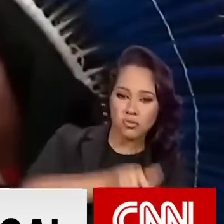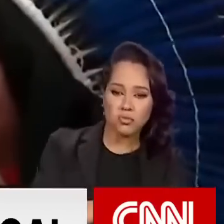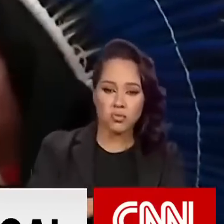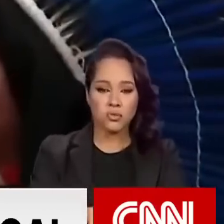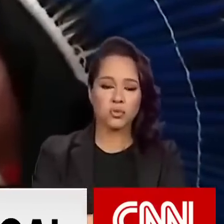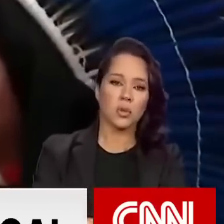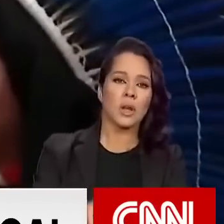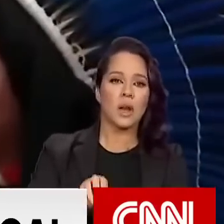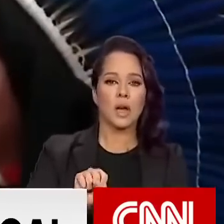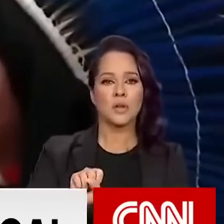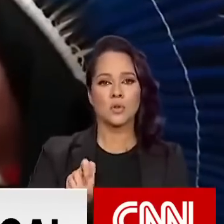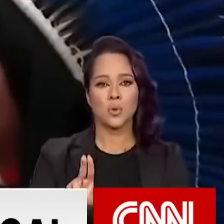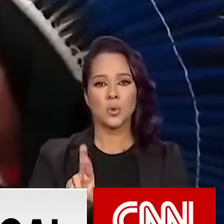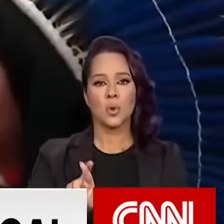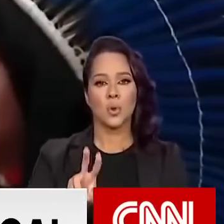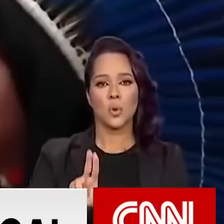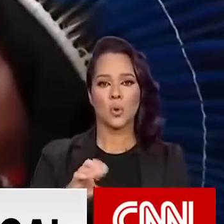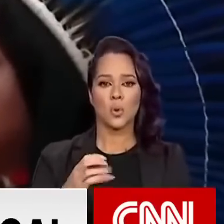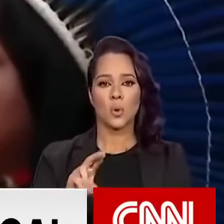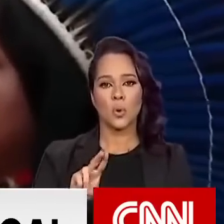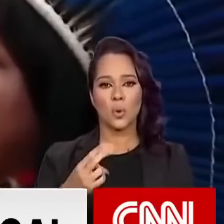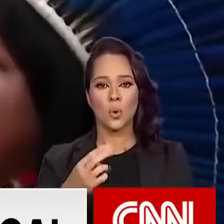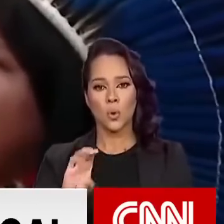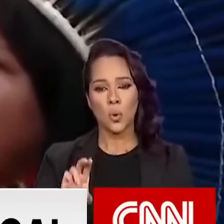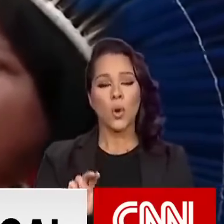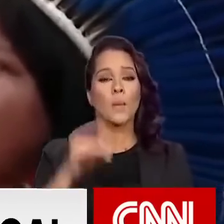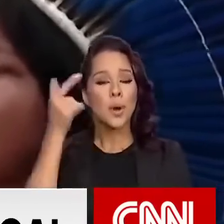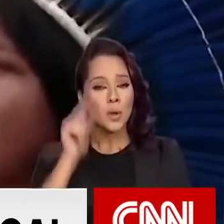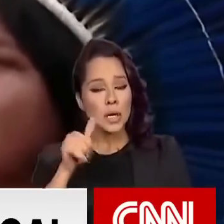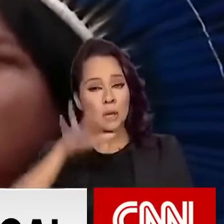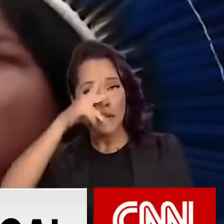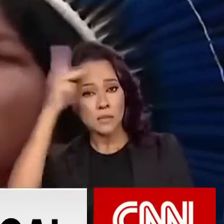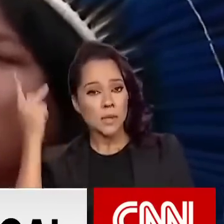em Surucucu, para que a gente possa transportar mais gente, que a gente possa